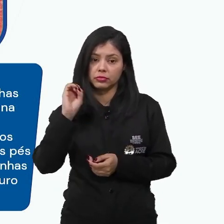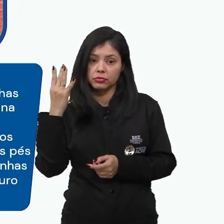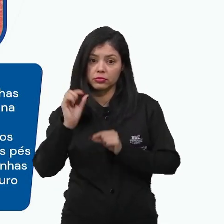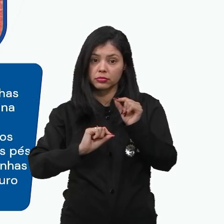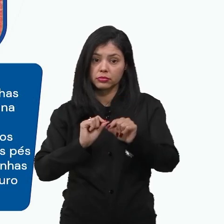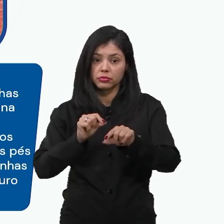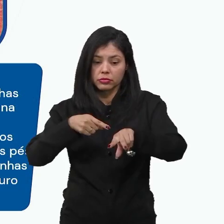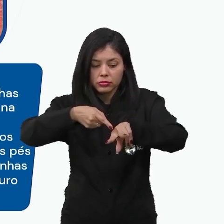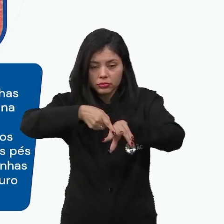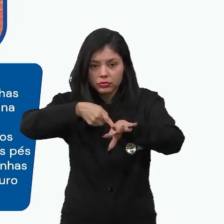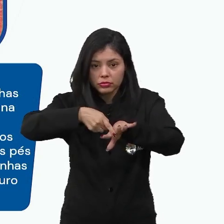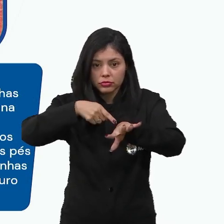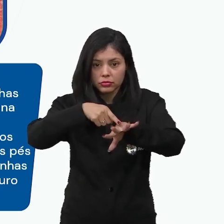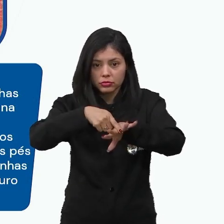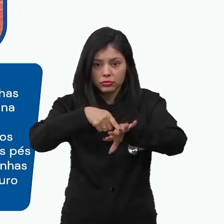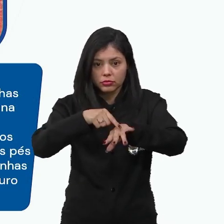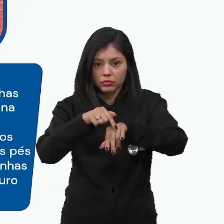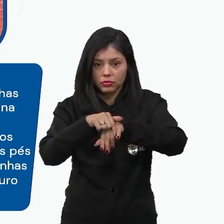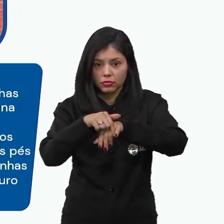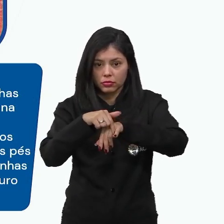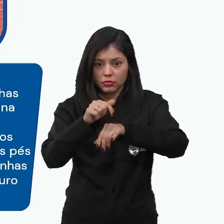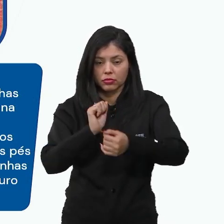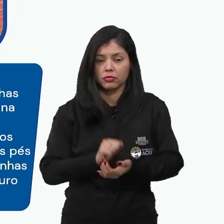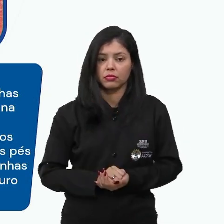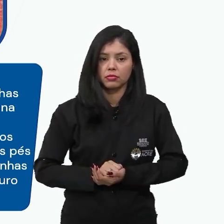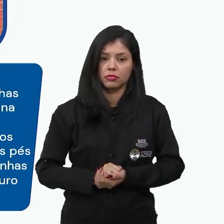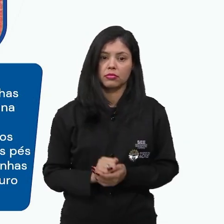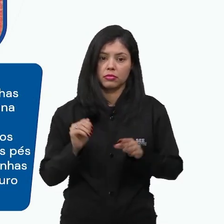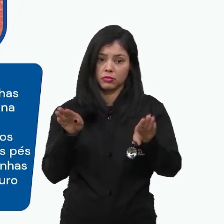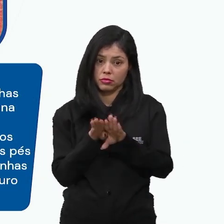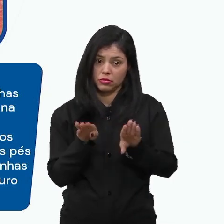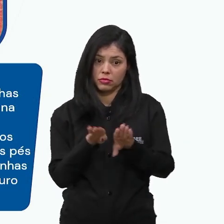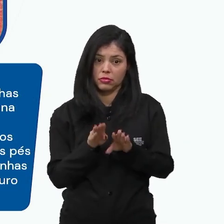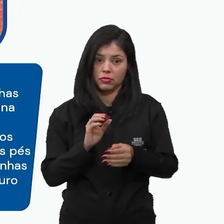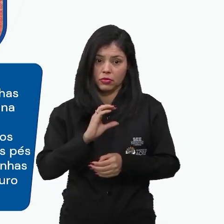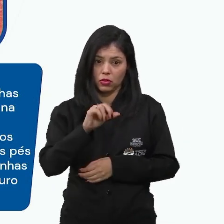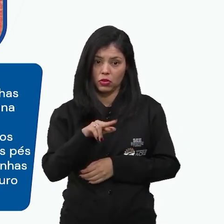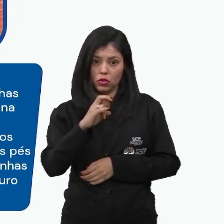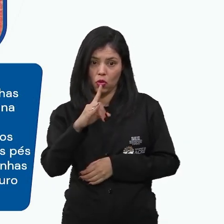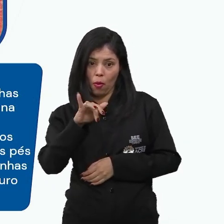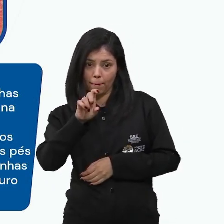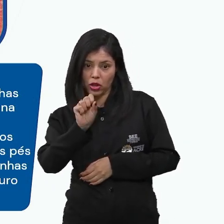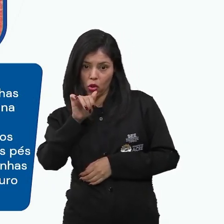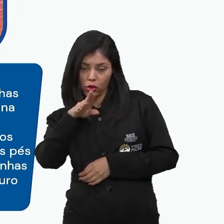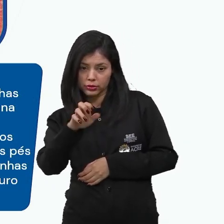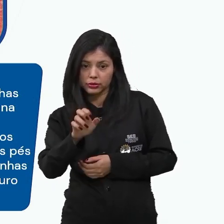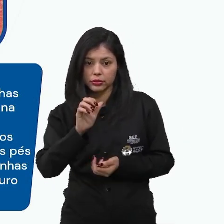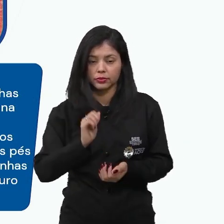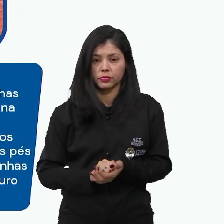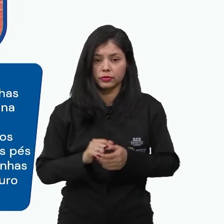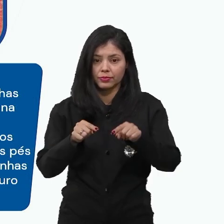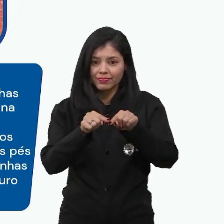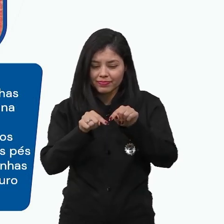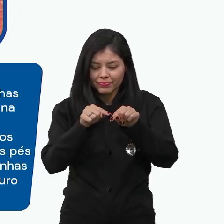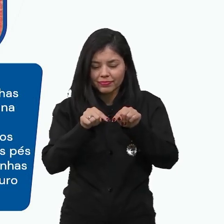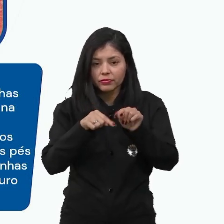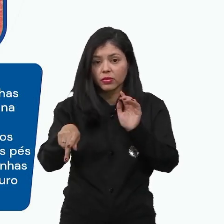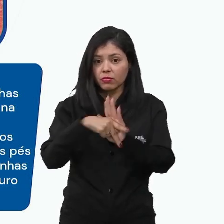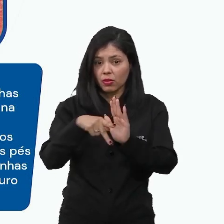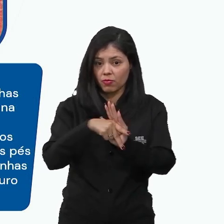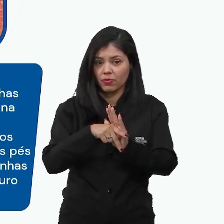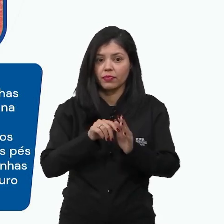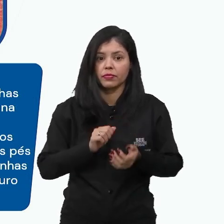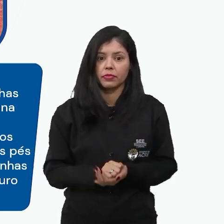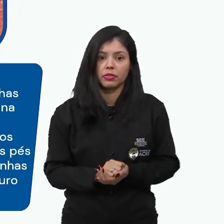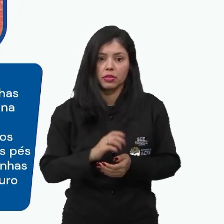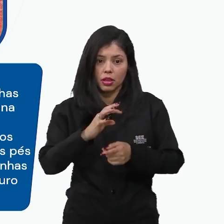afetar ali os espaços entre os dedos dos pés. A gente tem as onicomicoses, que são as micoses de unha, e